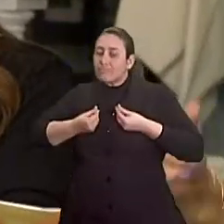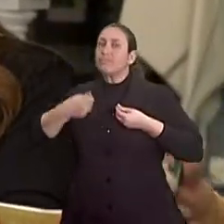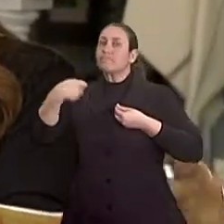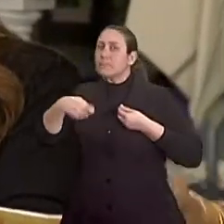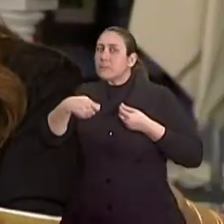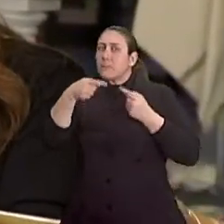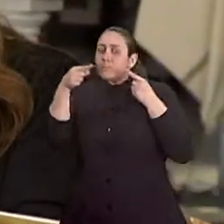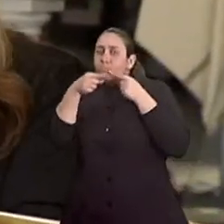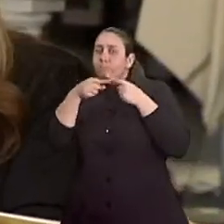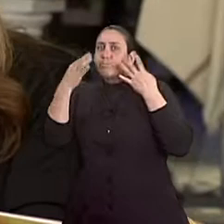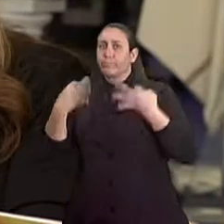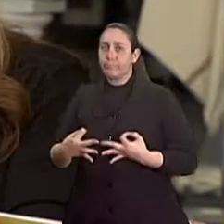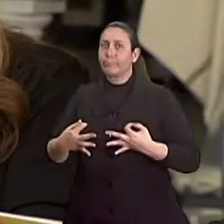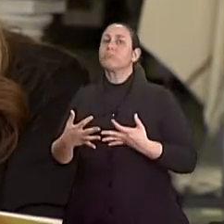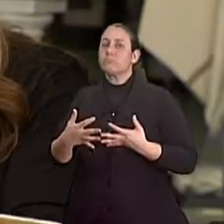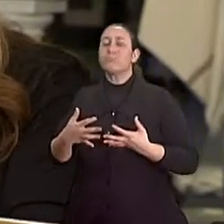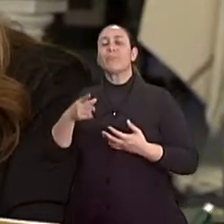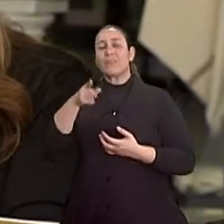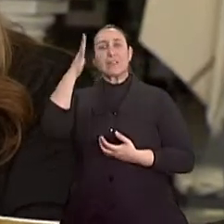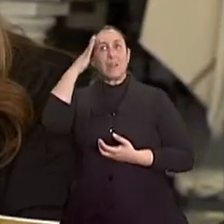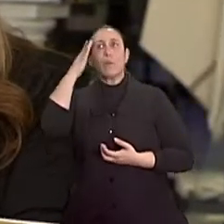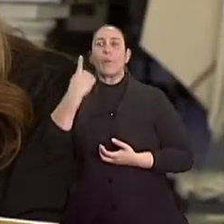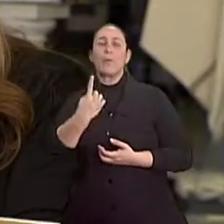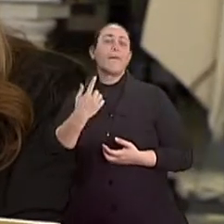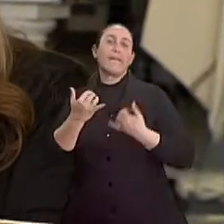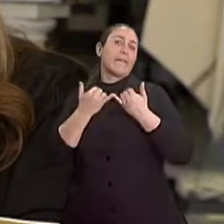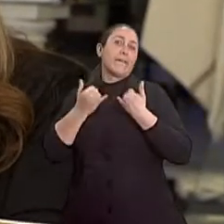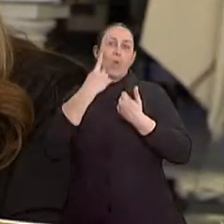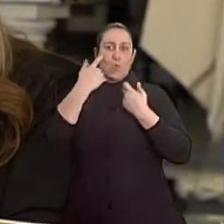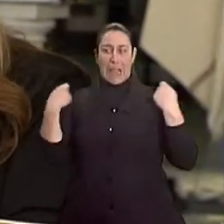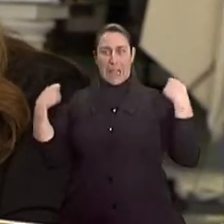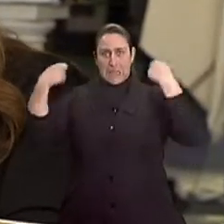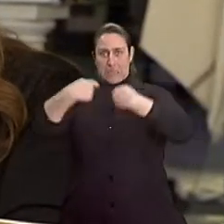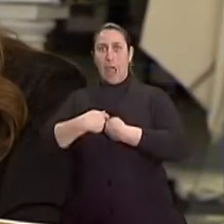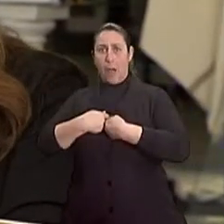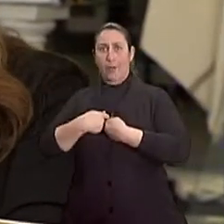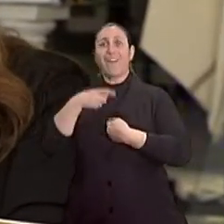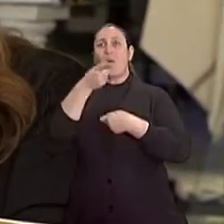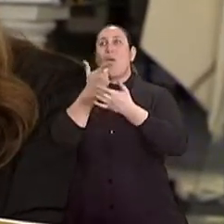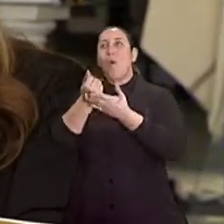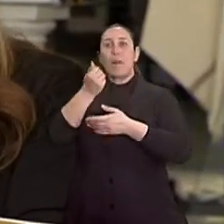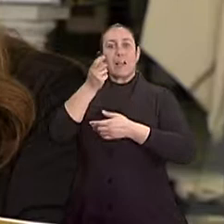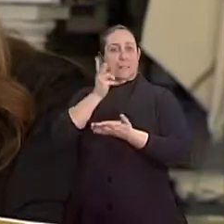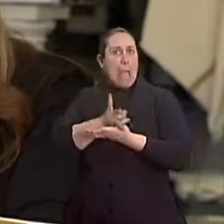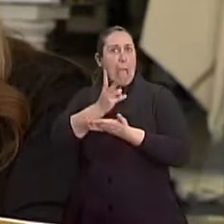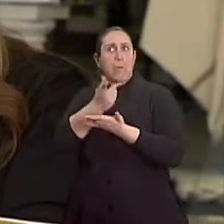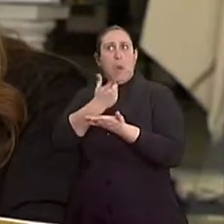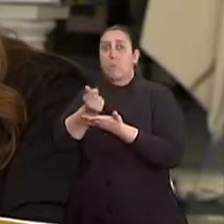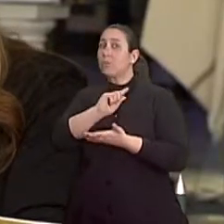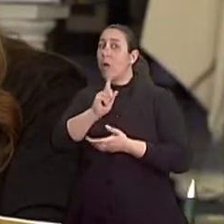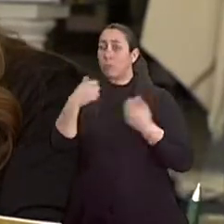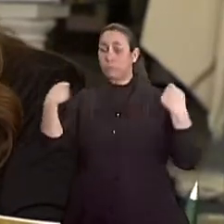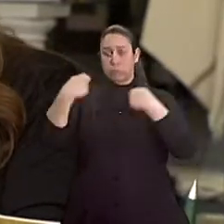né? Quando vai prejudicar. É, e uma peça, digamos, um casaco não é uma peça que se compra todo ano. Um casaco tem que durar